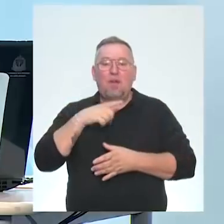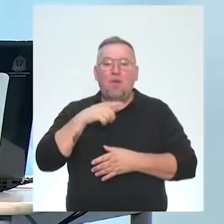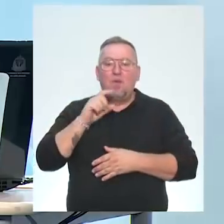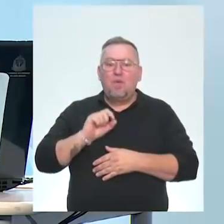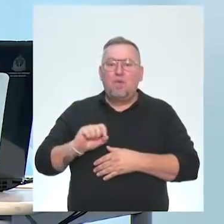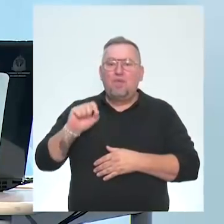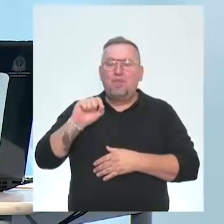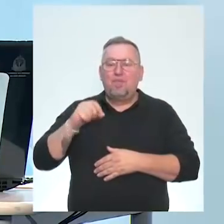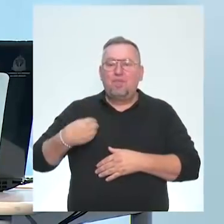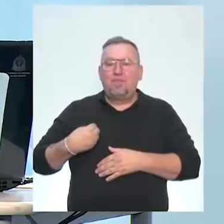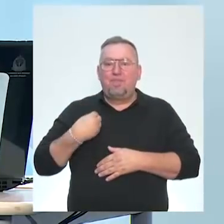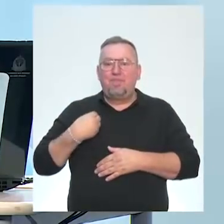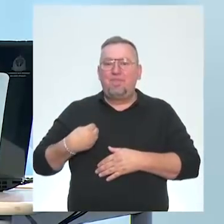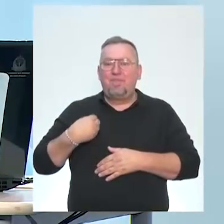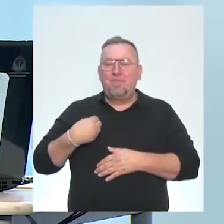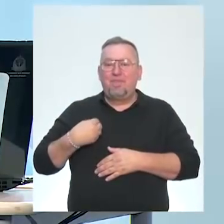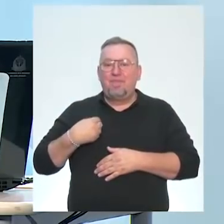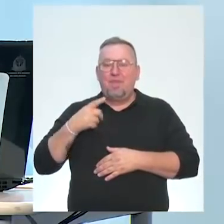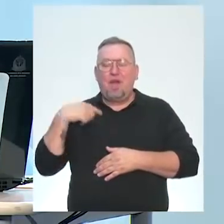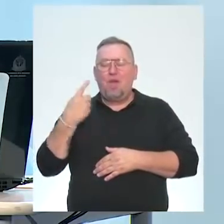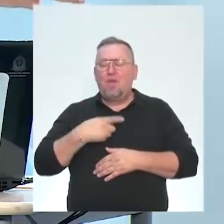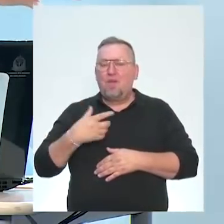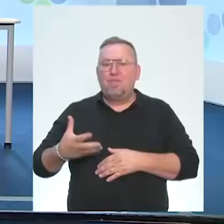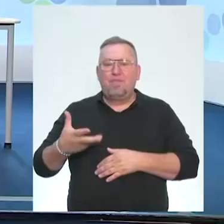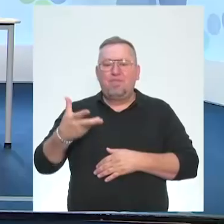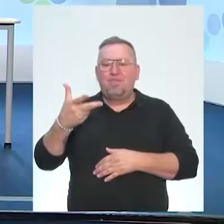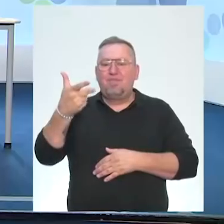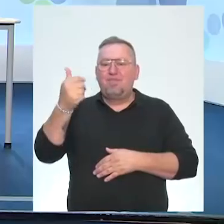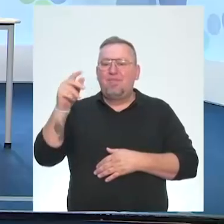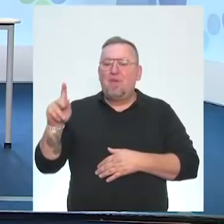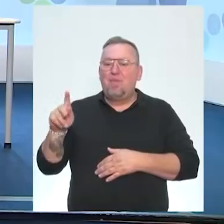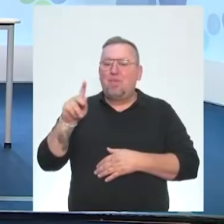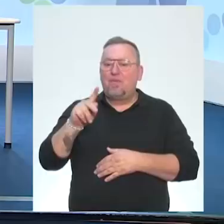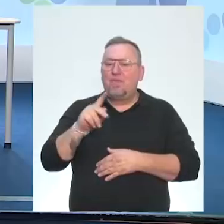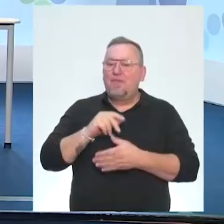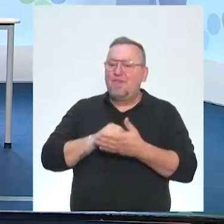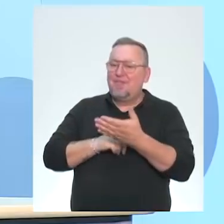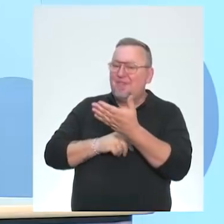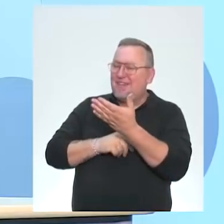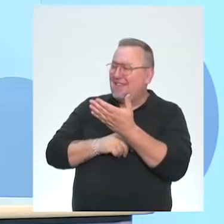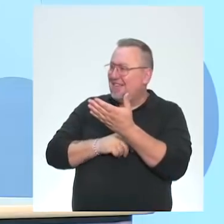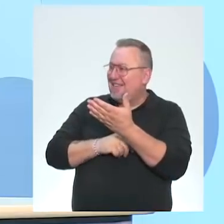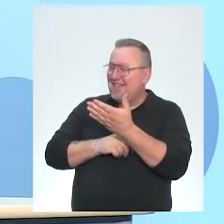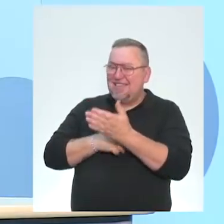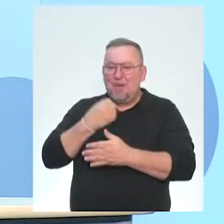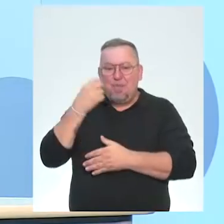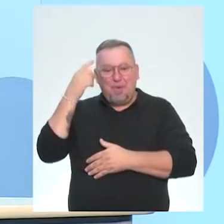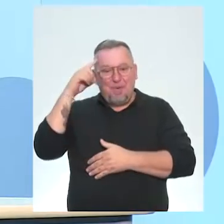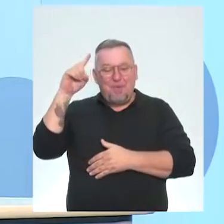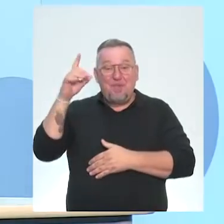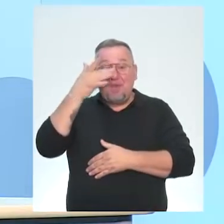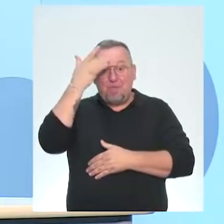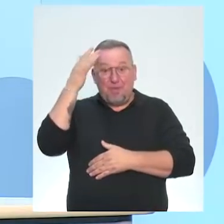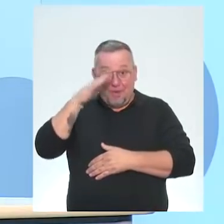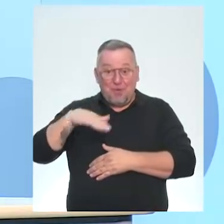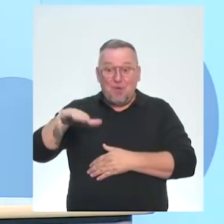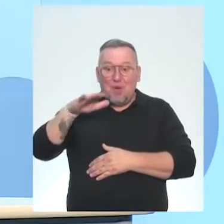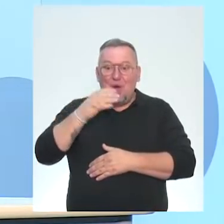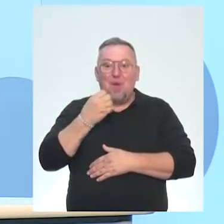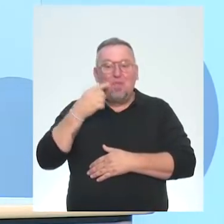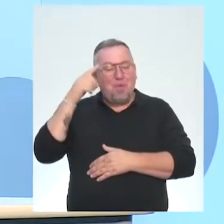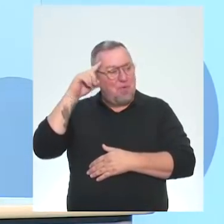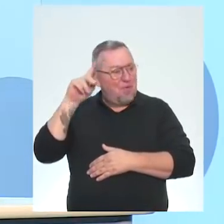a presença da nossa incrível professora Maria Fernanda. Bom dia, pessoal. Bom dia, professor